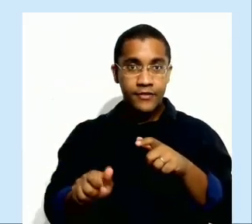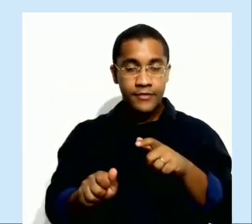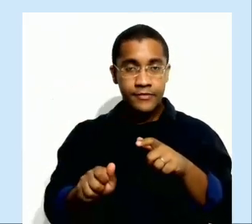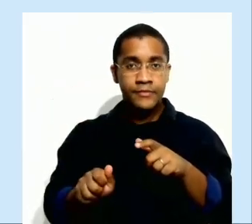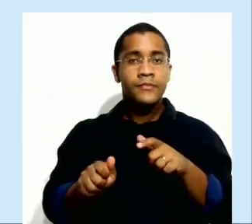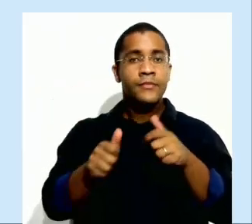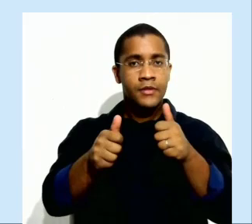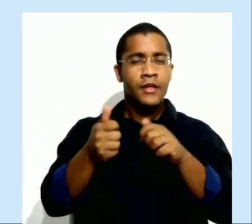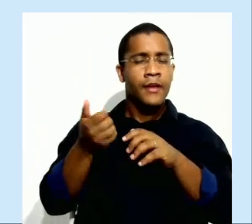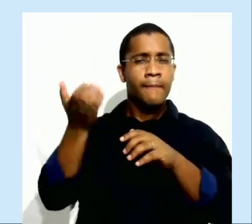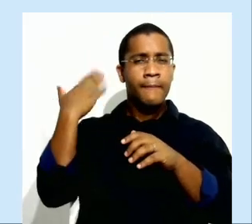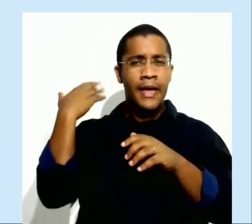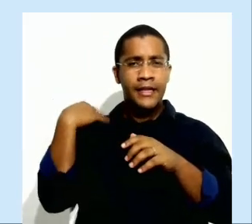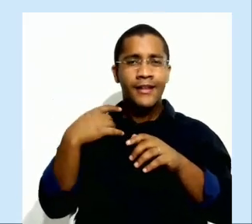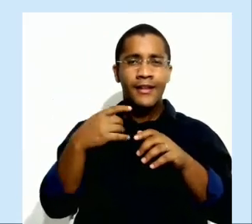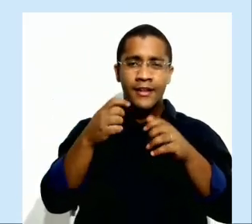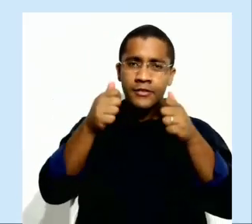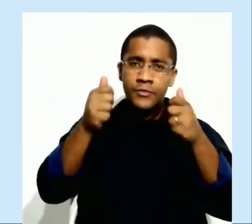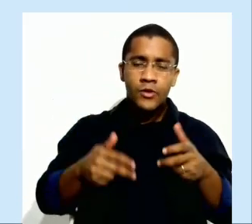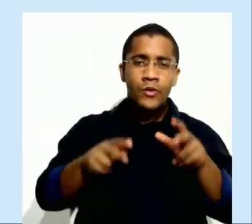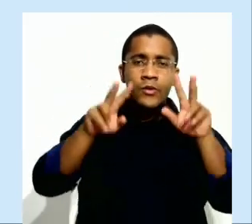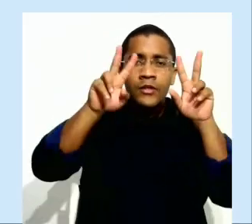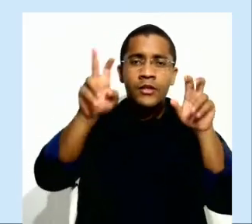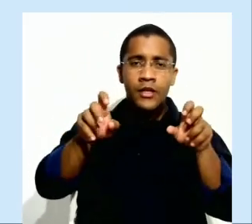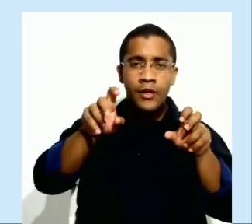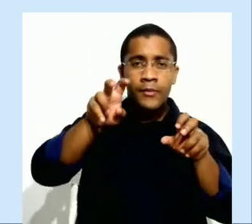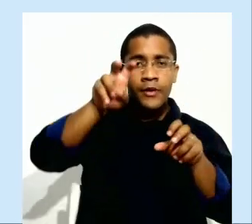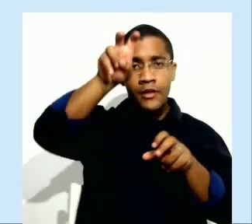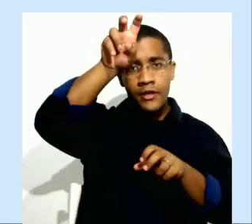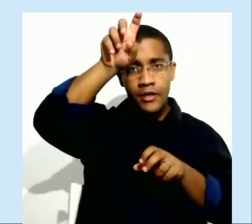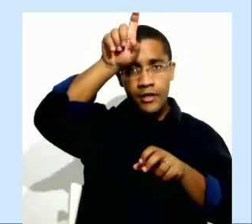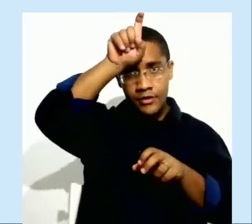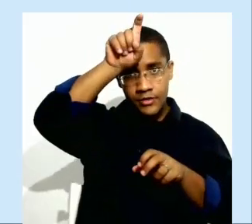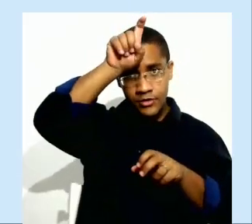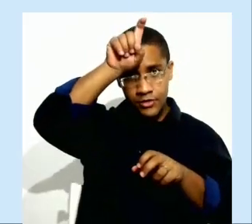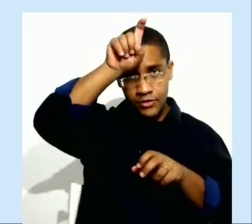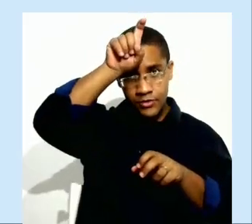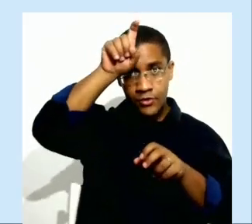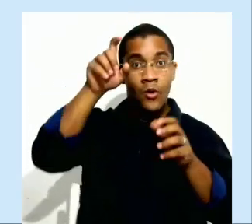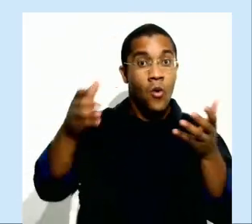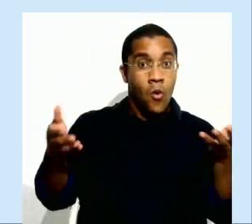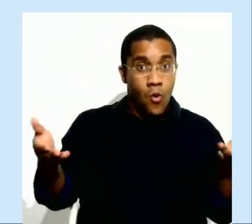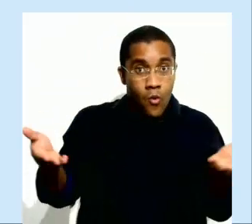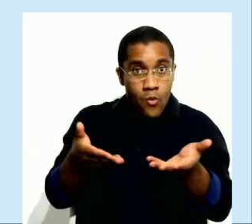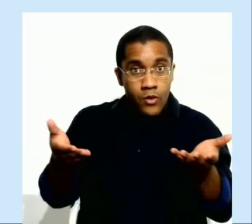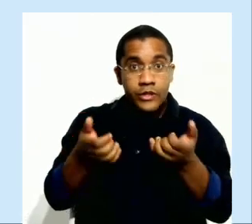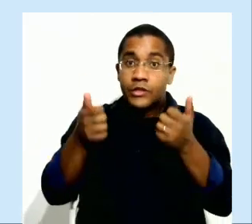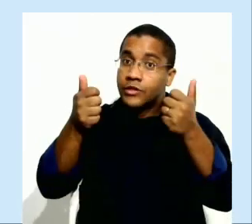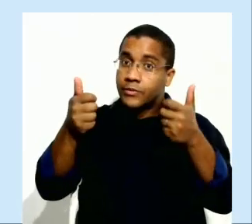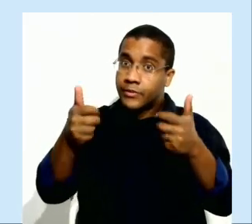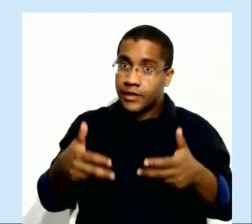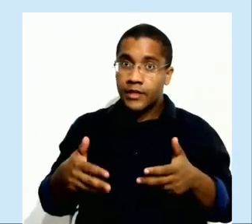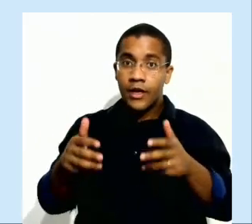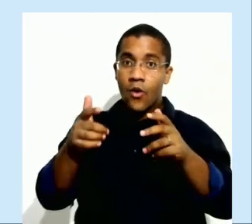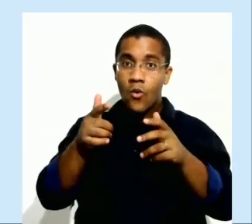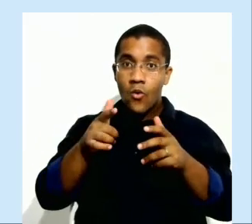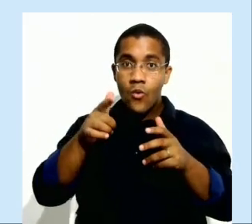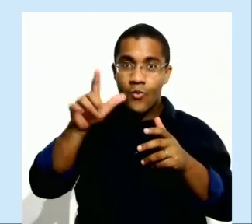Egito e hoje nós iremos falar de outros reinos, não é isso, que estavam inseridos